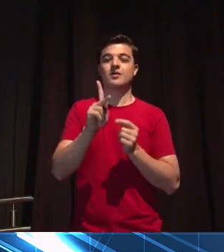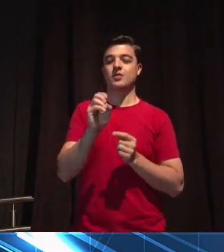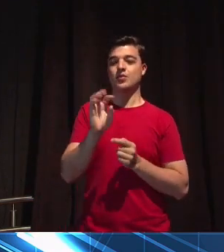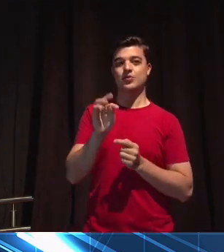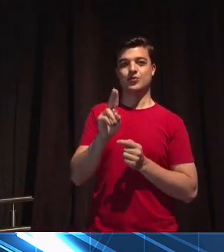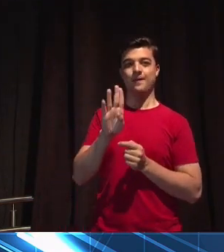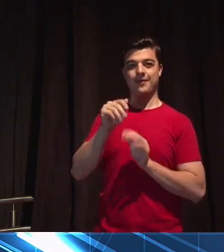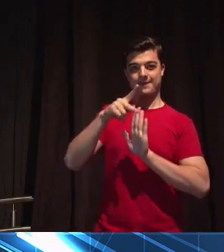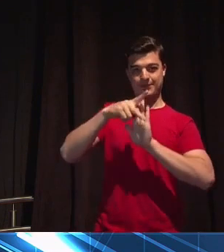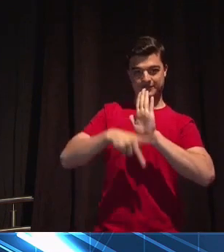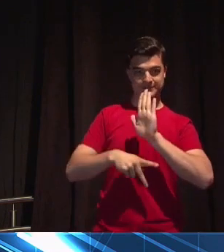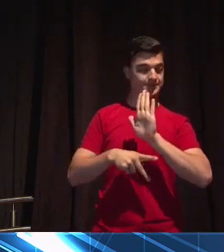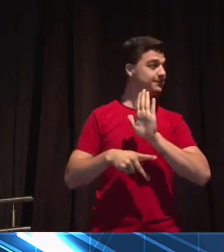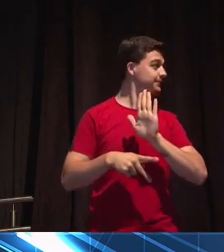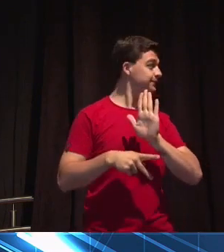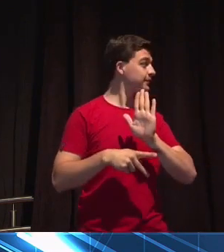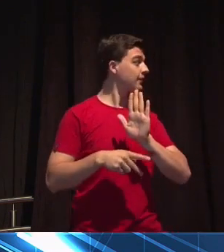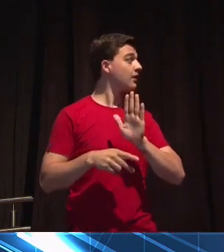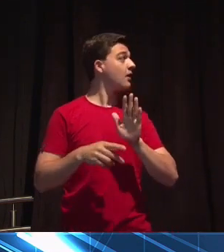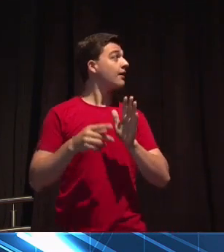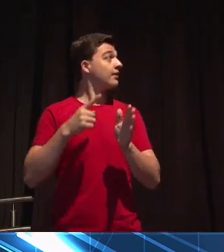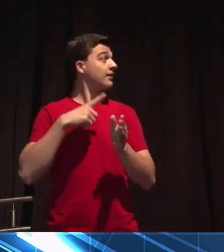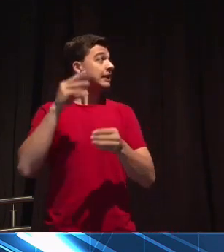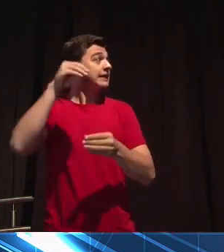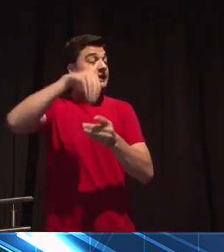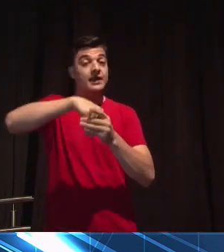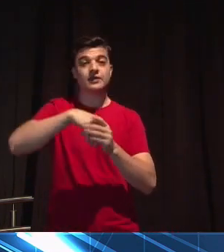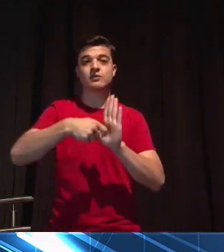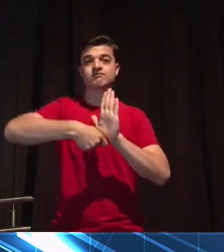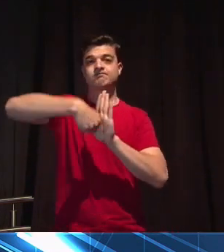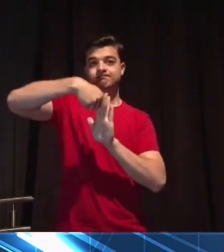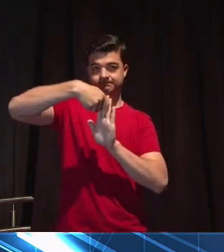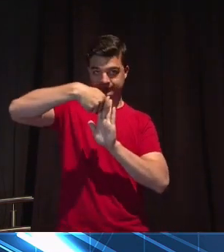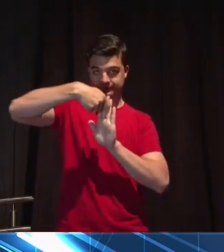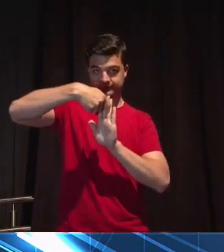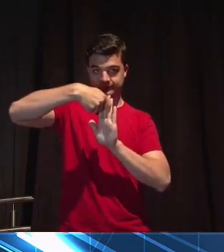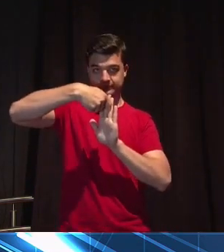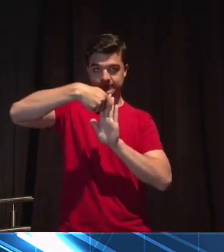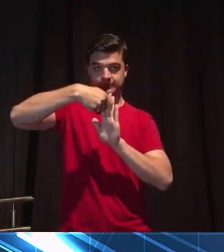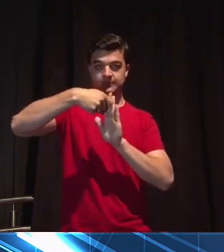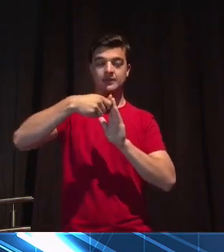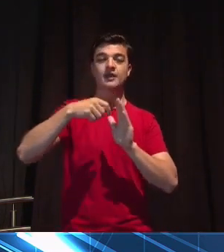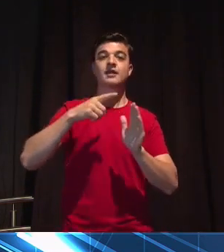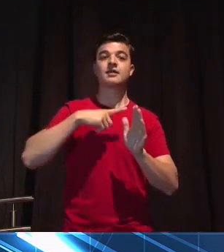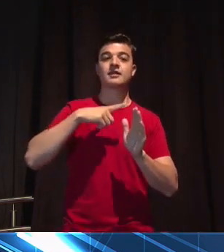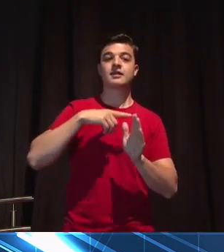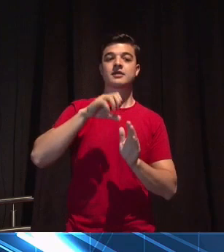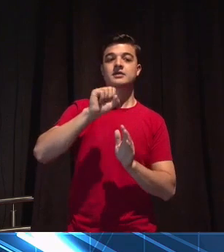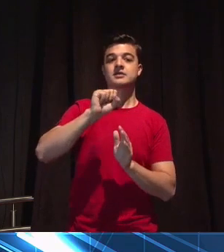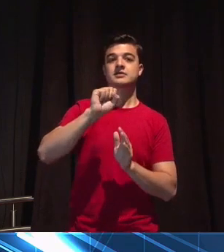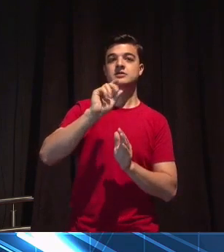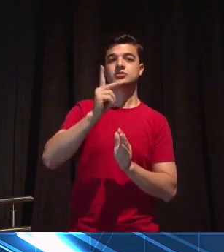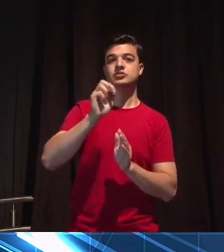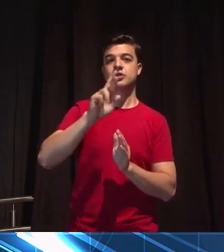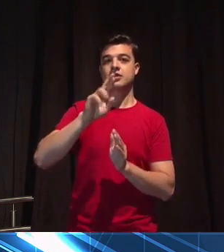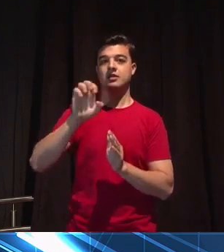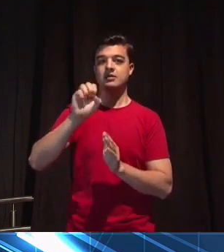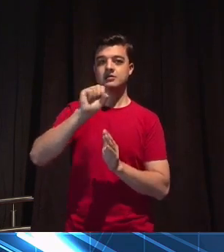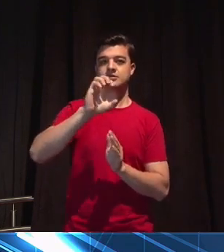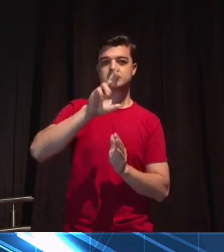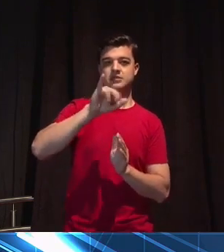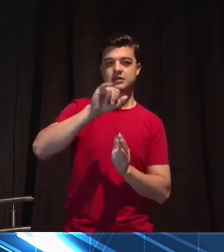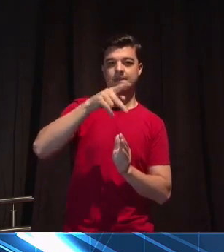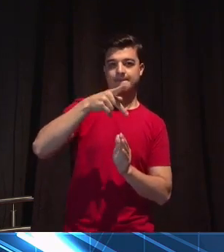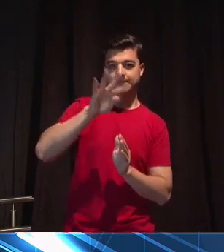é um zip dentro desse Zip tem um chá script um ponto sh e tem um um diretório